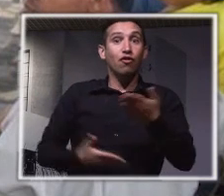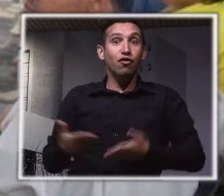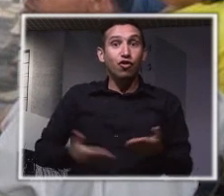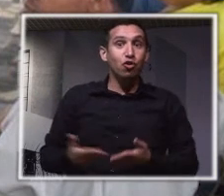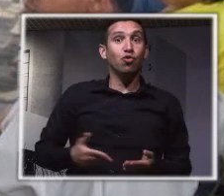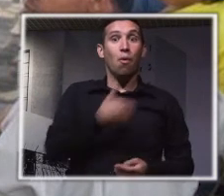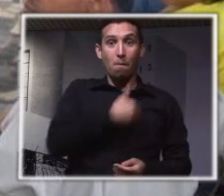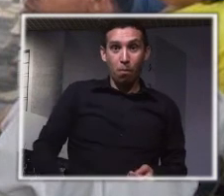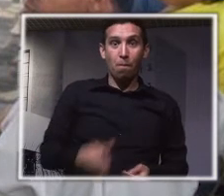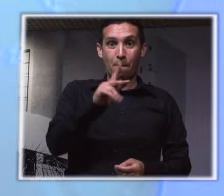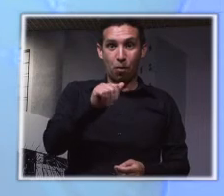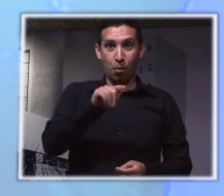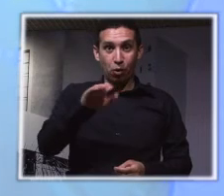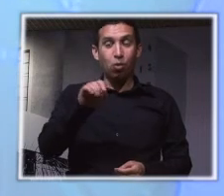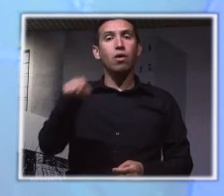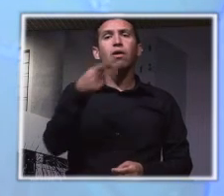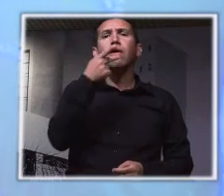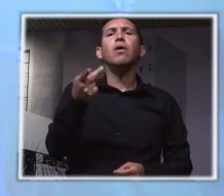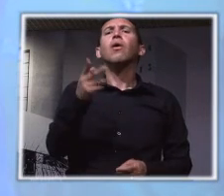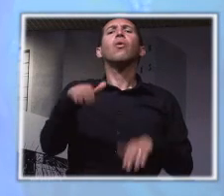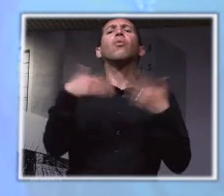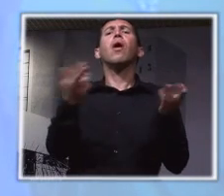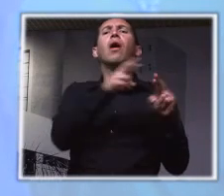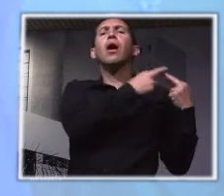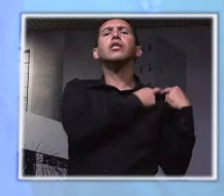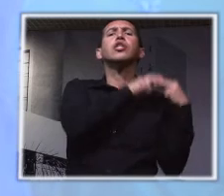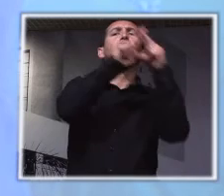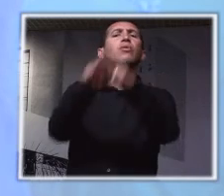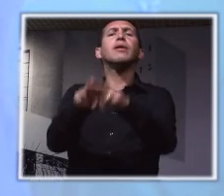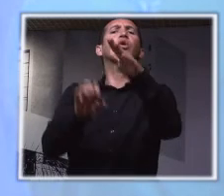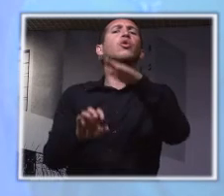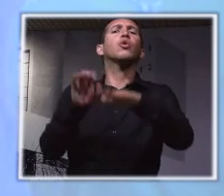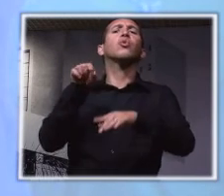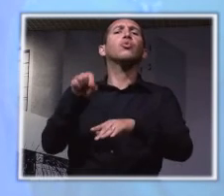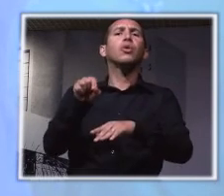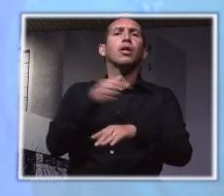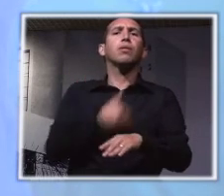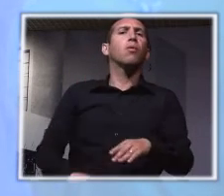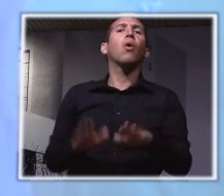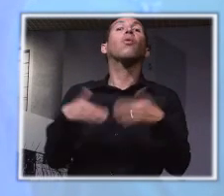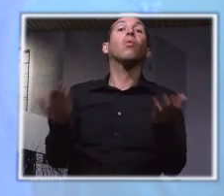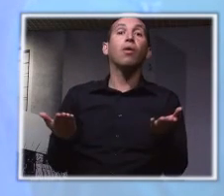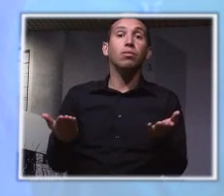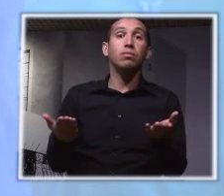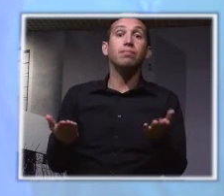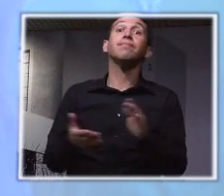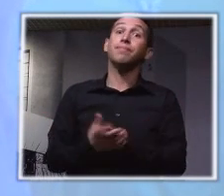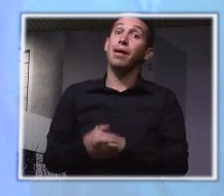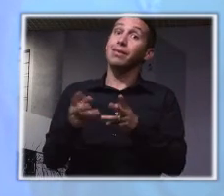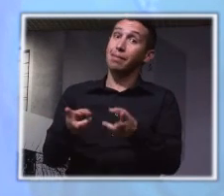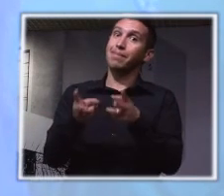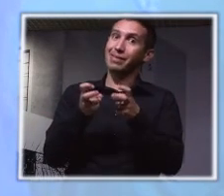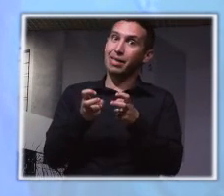limpeza para saber em que medida o Estado está se fazendo presente como deveria ou não. E aí você percebe